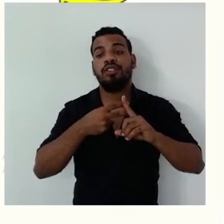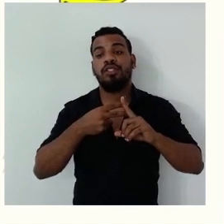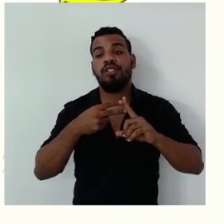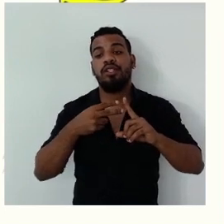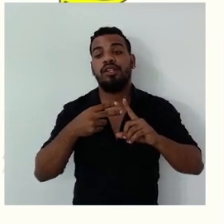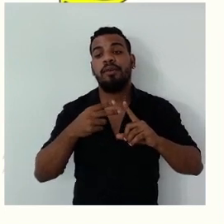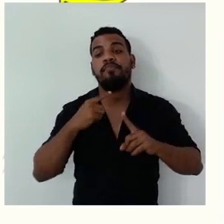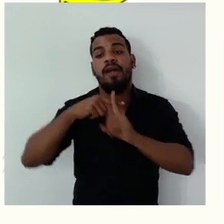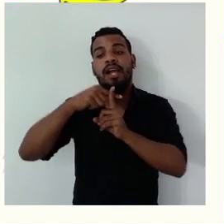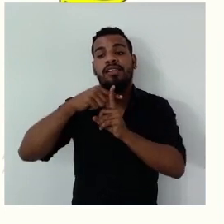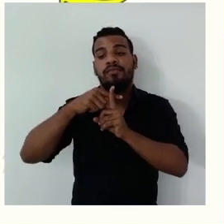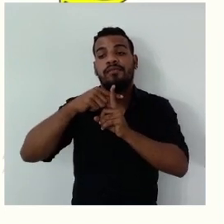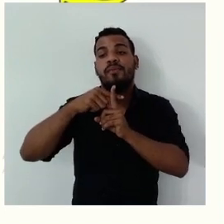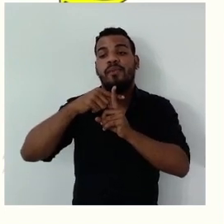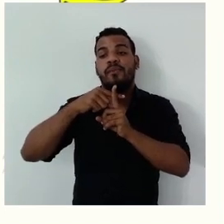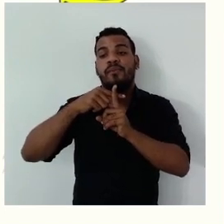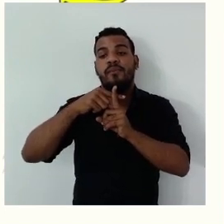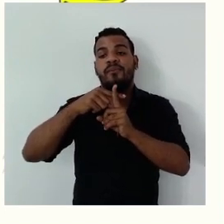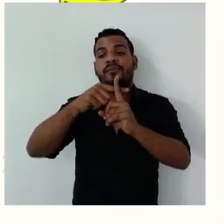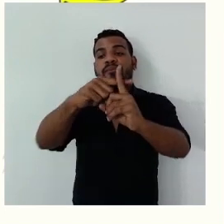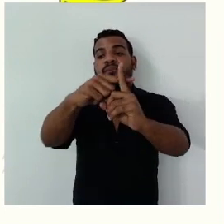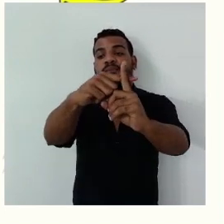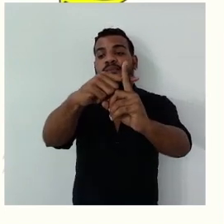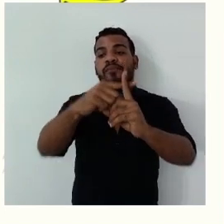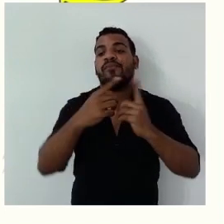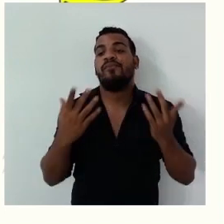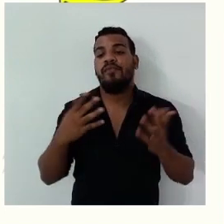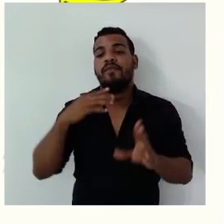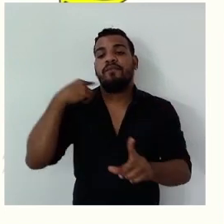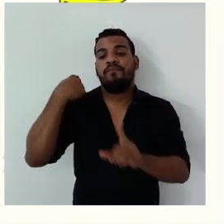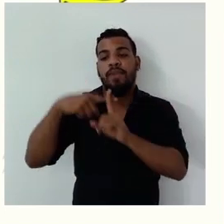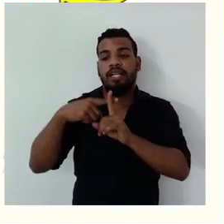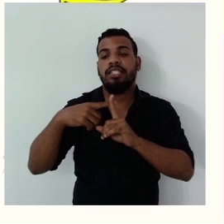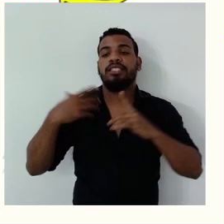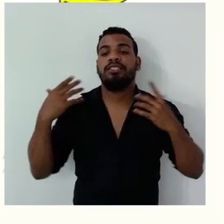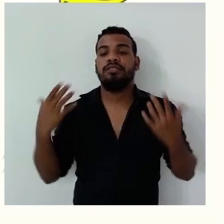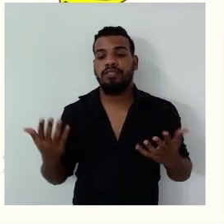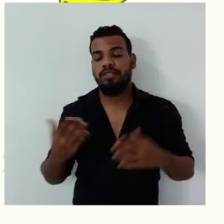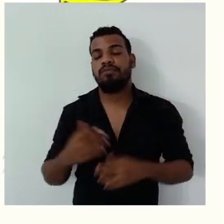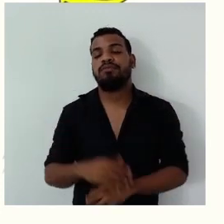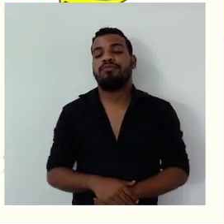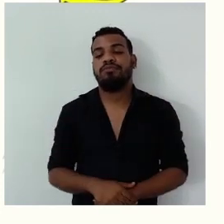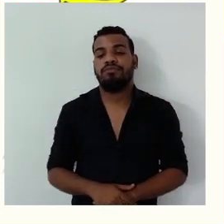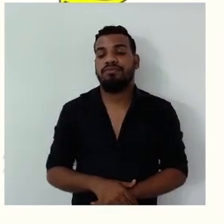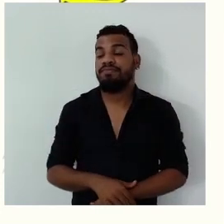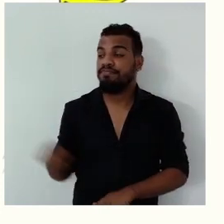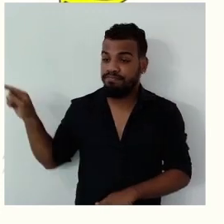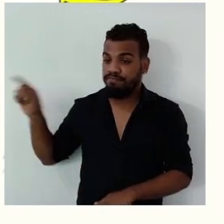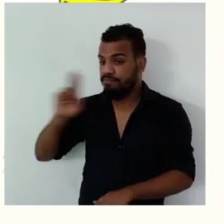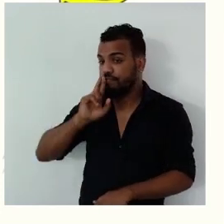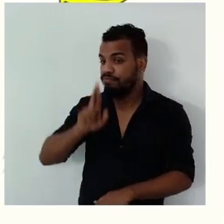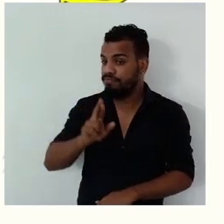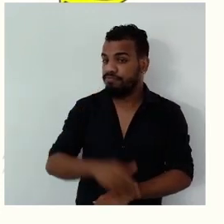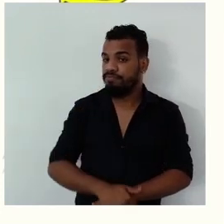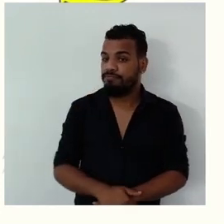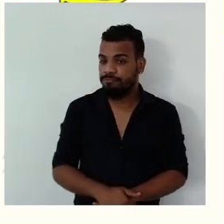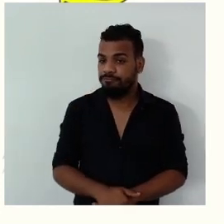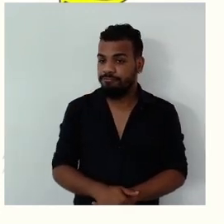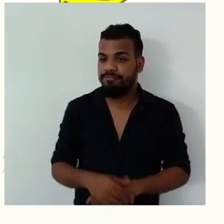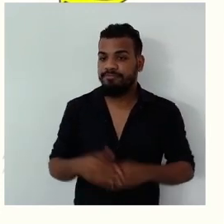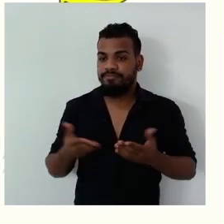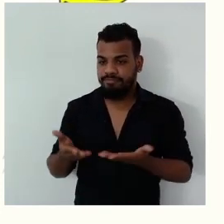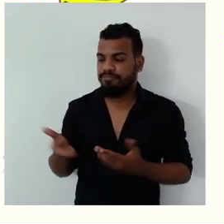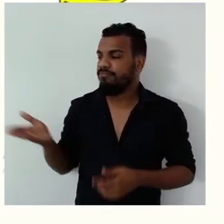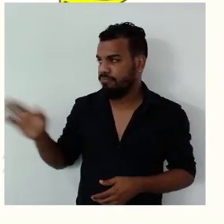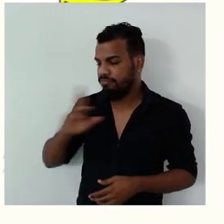315, então você soma 315. Então, 2.520 mais 315, o valor